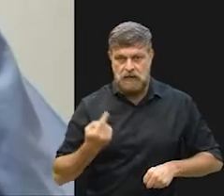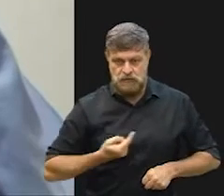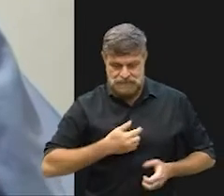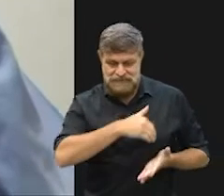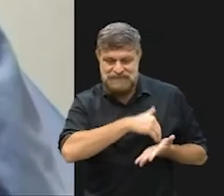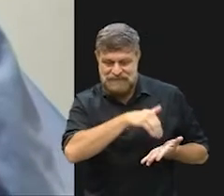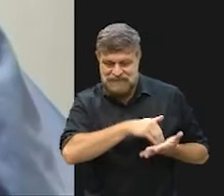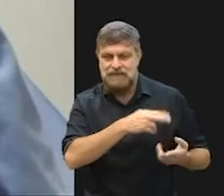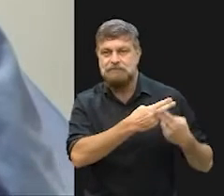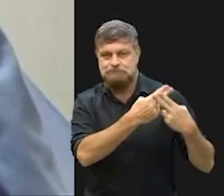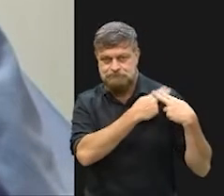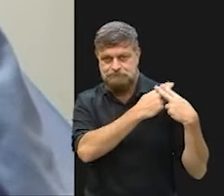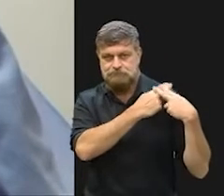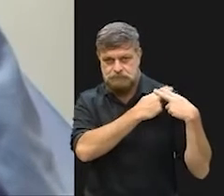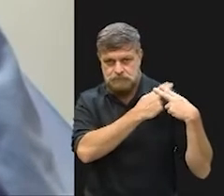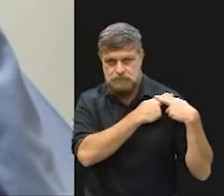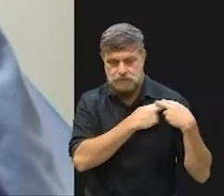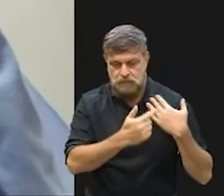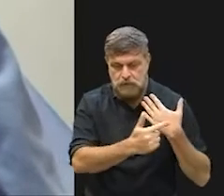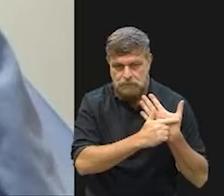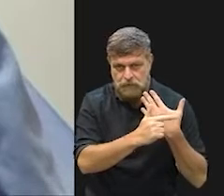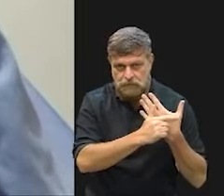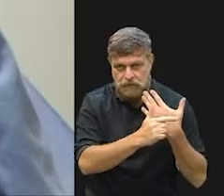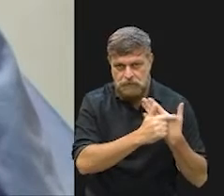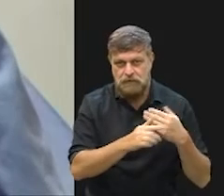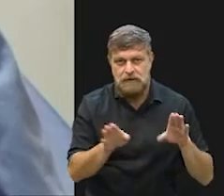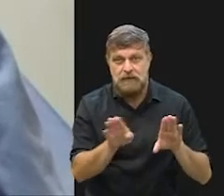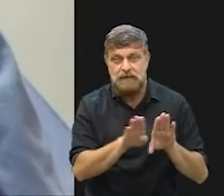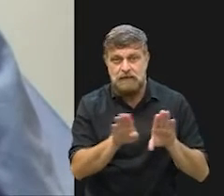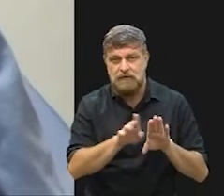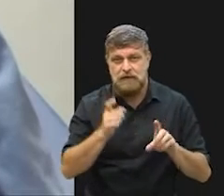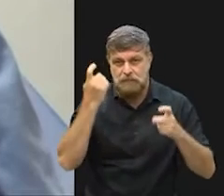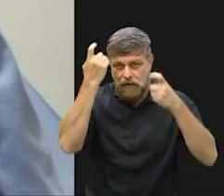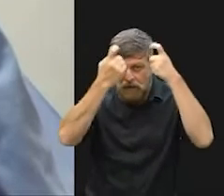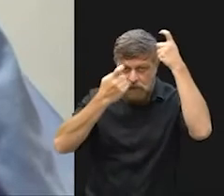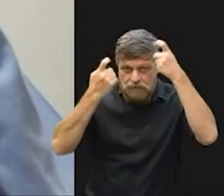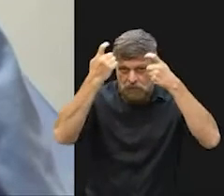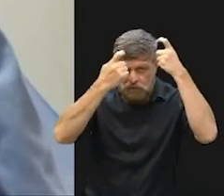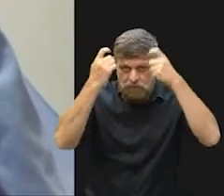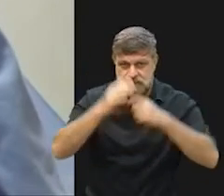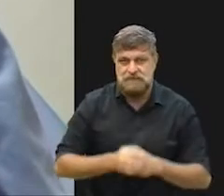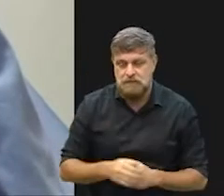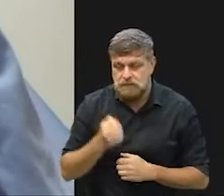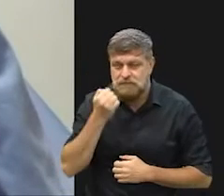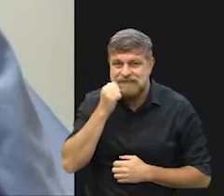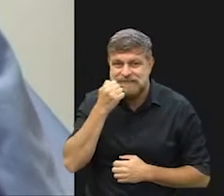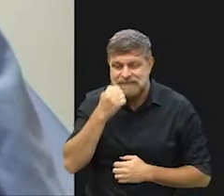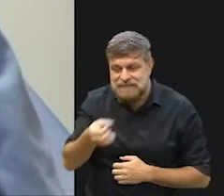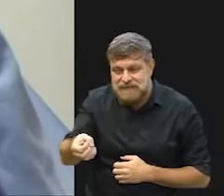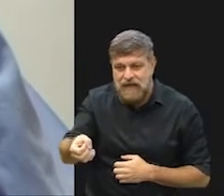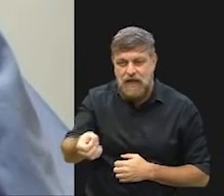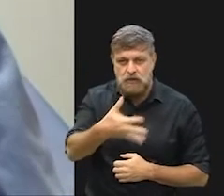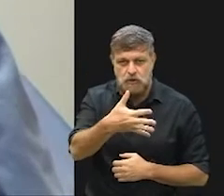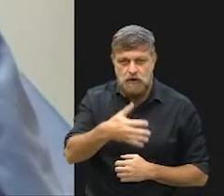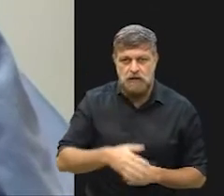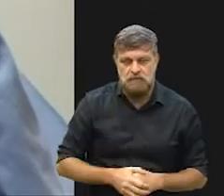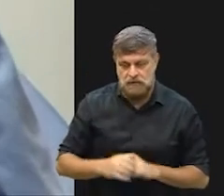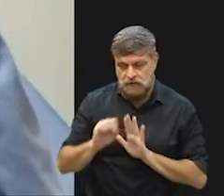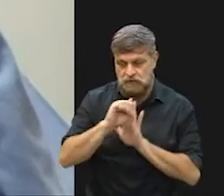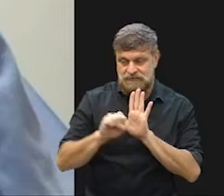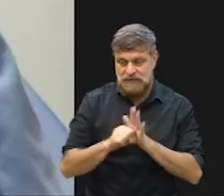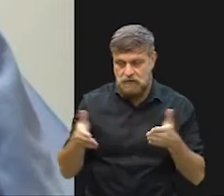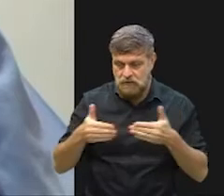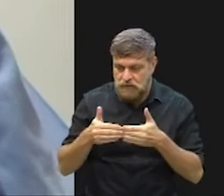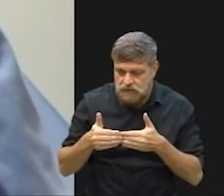Secretaria, né? E também é uma preocupação de uma nova ciência que surgiu aí